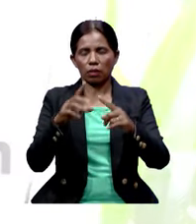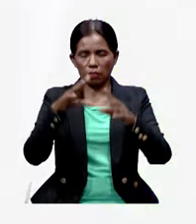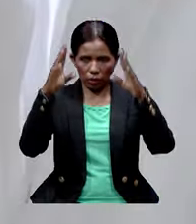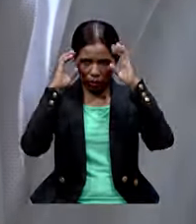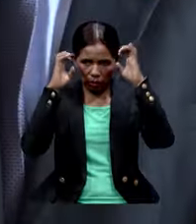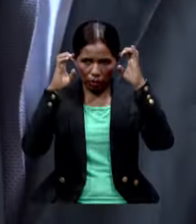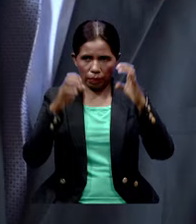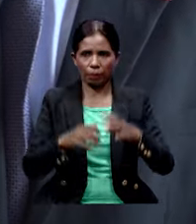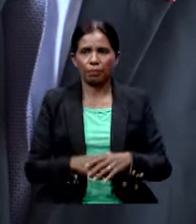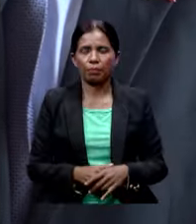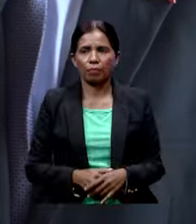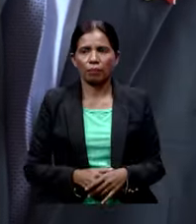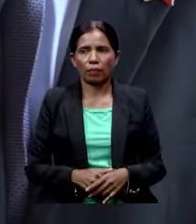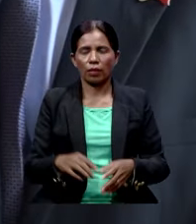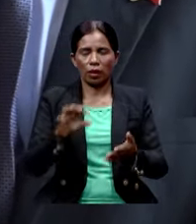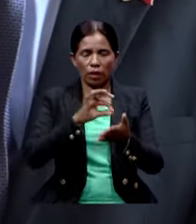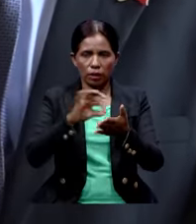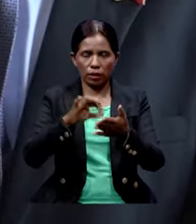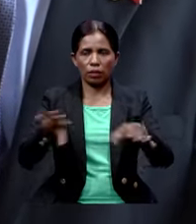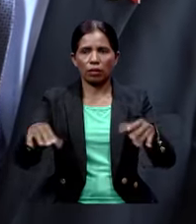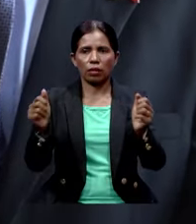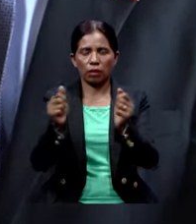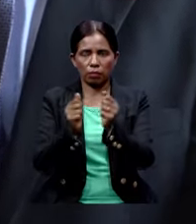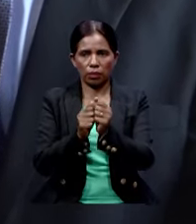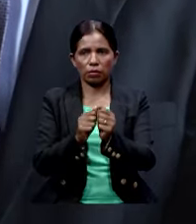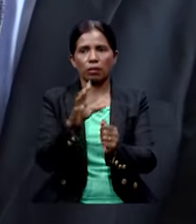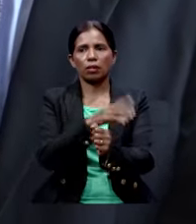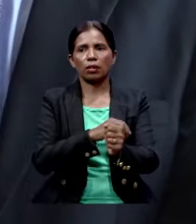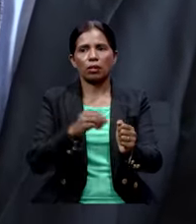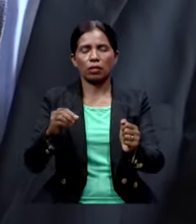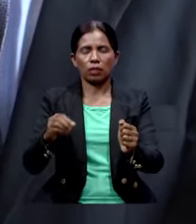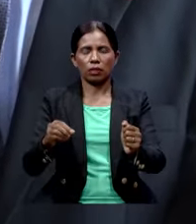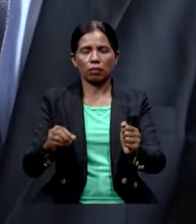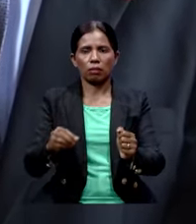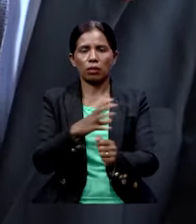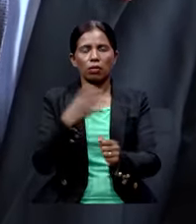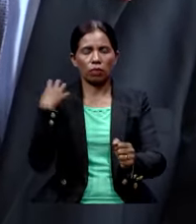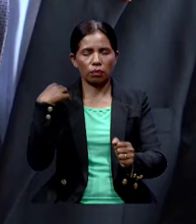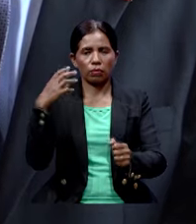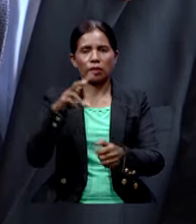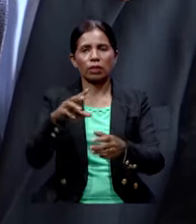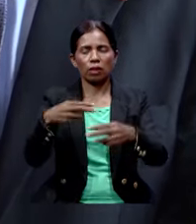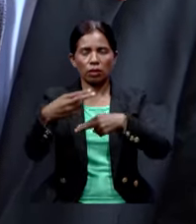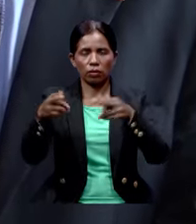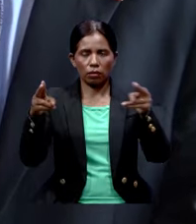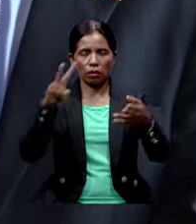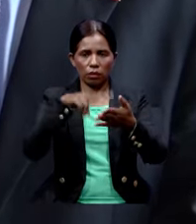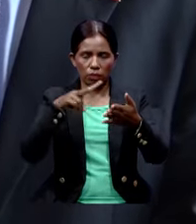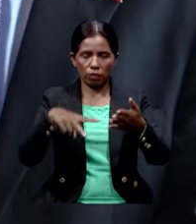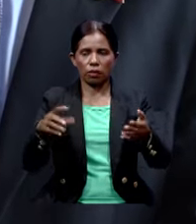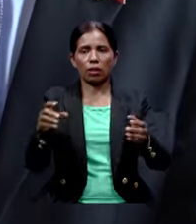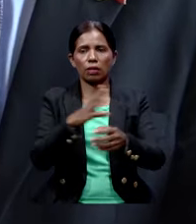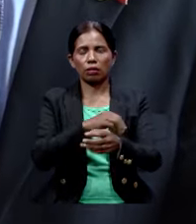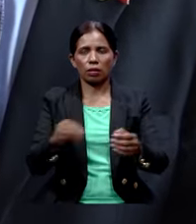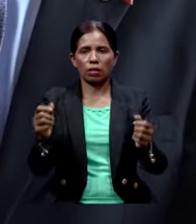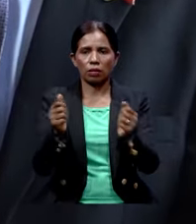educação. Assinatura, contrato entre Sala Leitura Sanana Guzmão ho embaixada Japão, leve mas sira foi